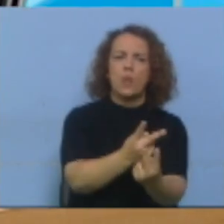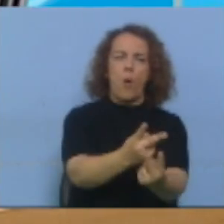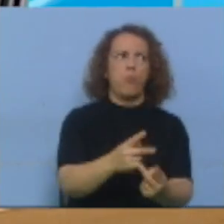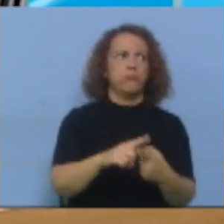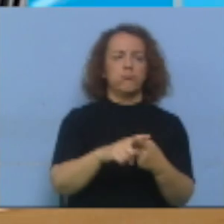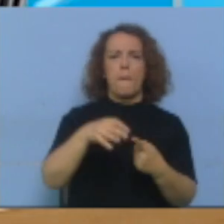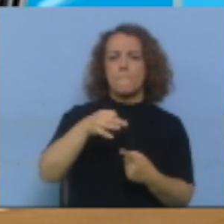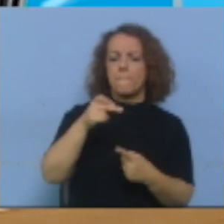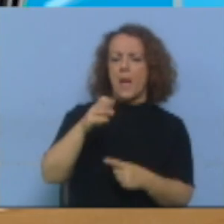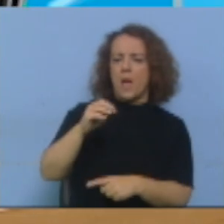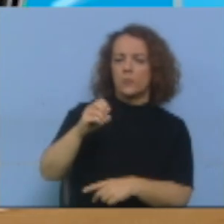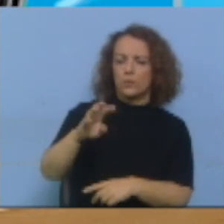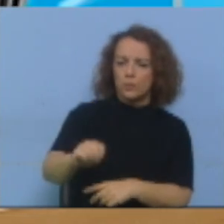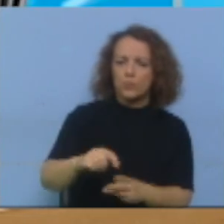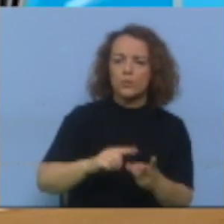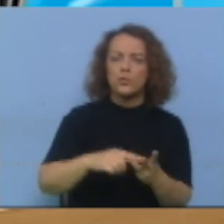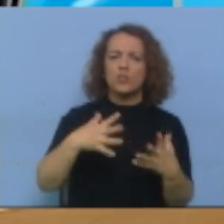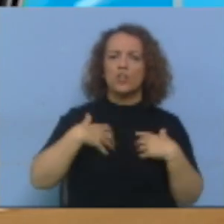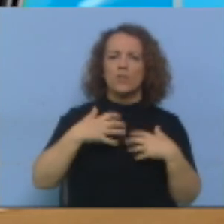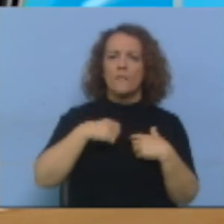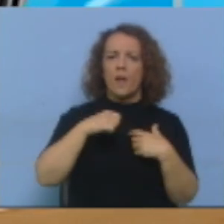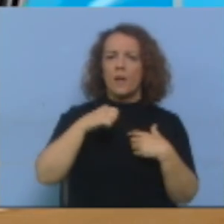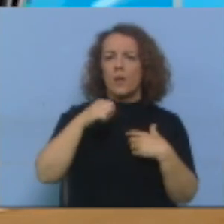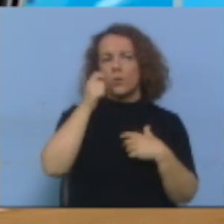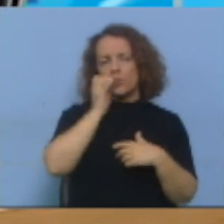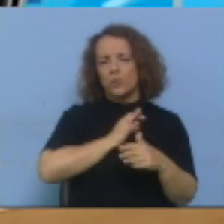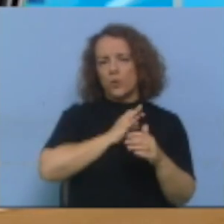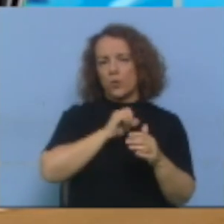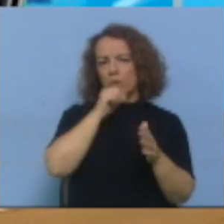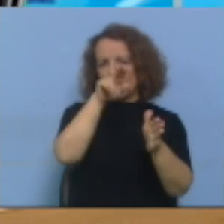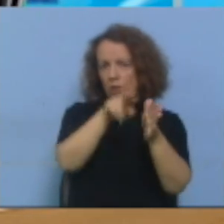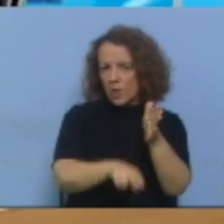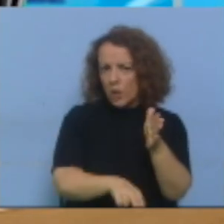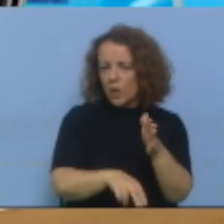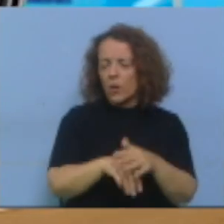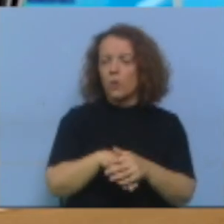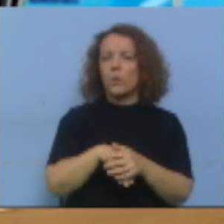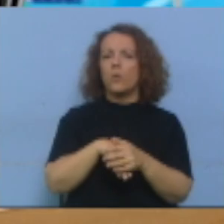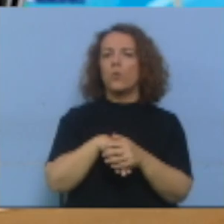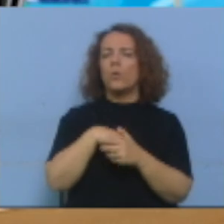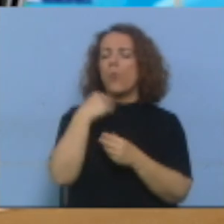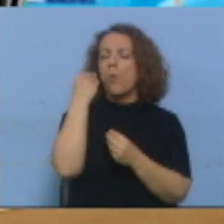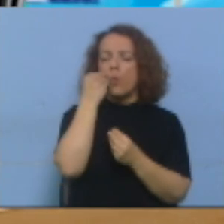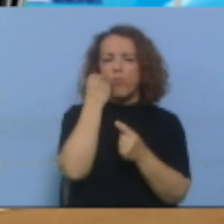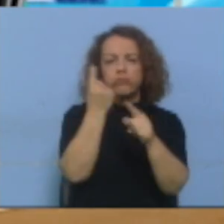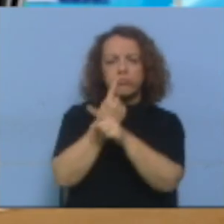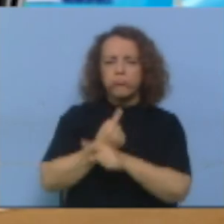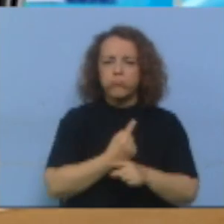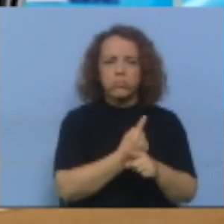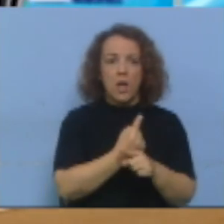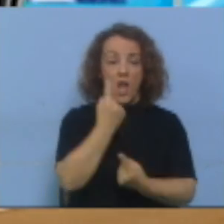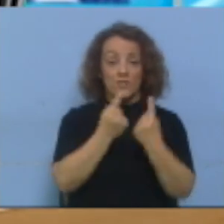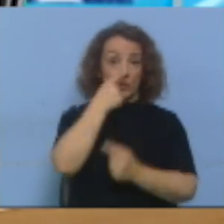espaços, na Sexta-feira Santa, o Enterro do Senhor, as vias sacras, que muitas vezes para pessoas que não